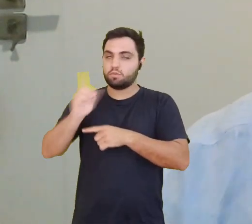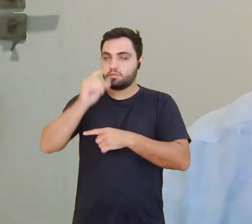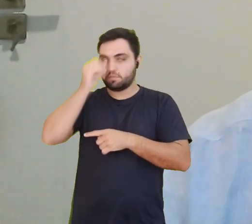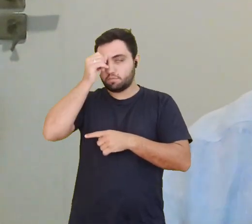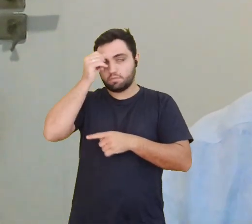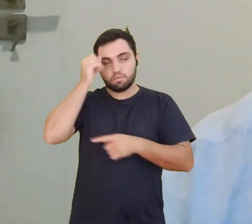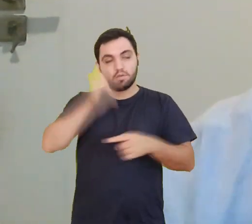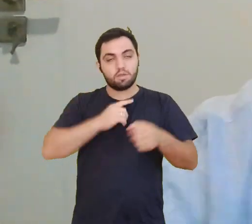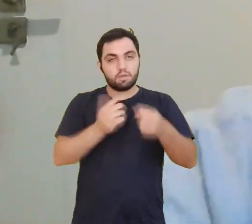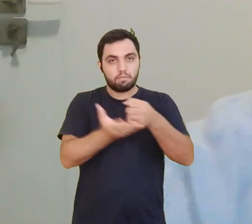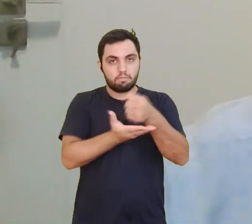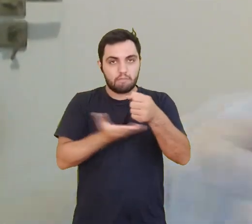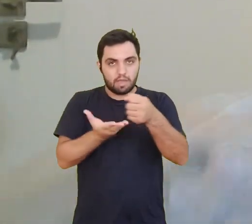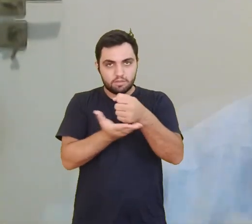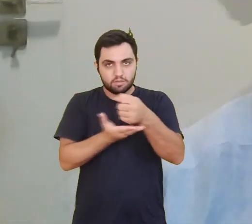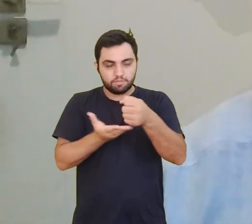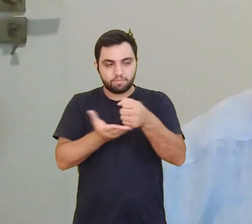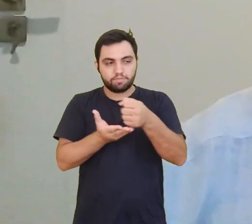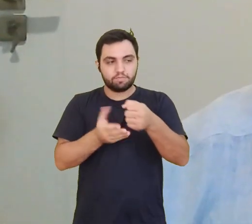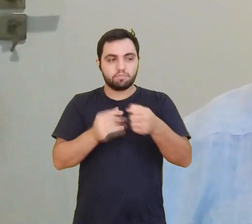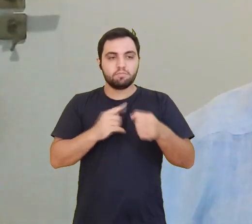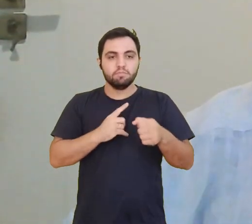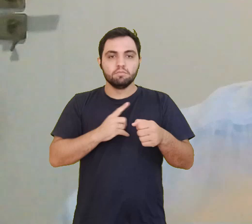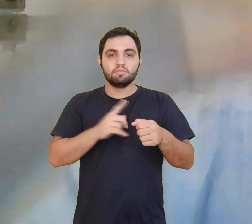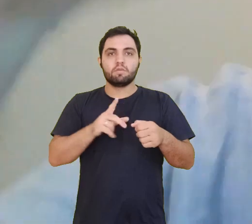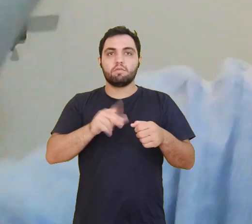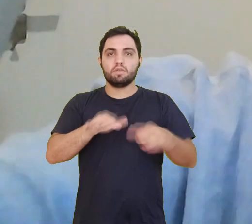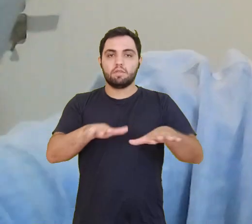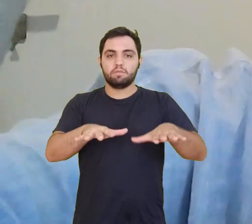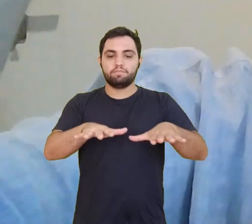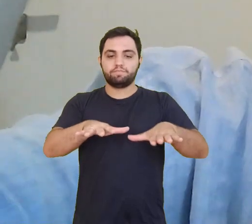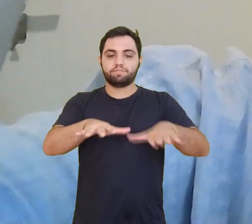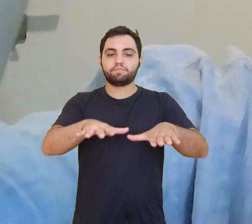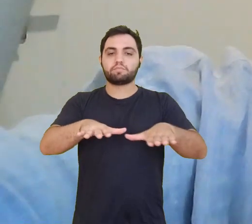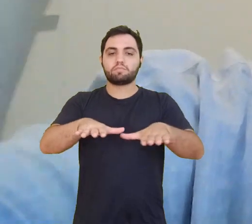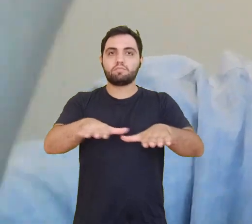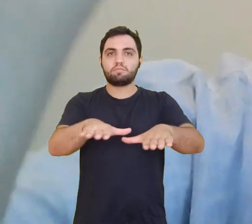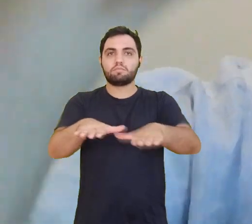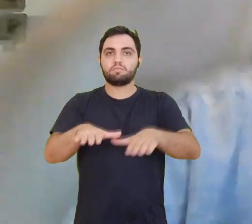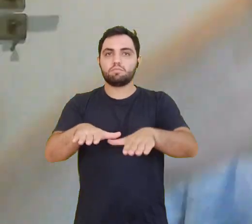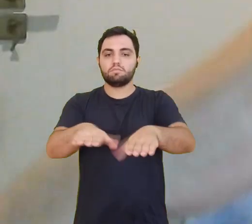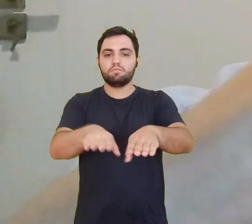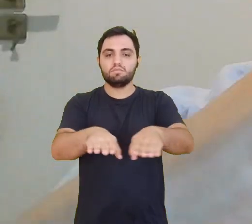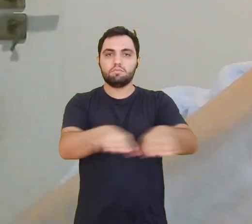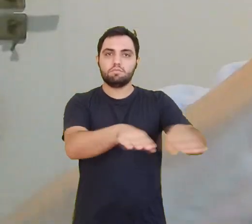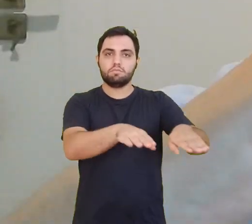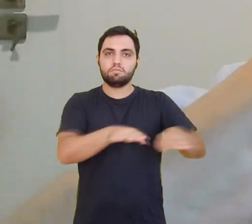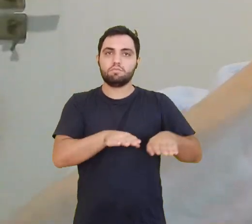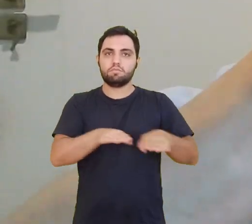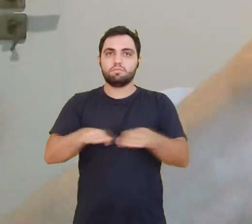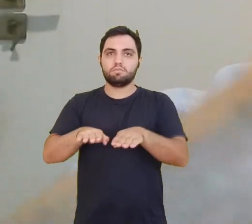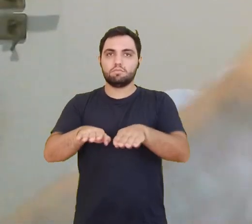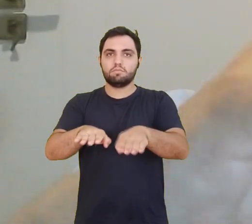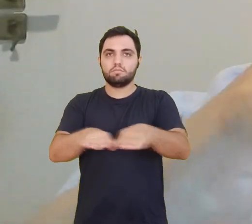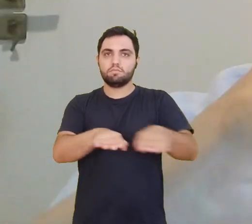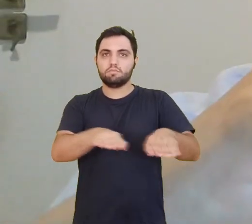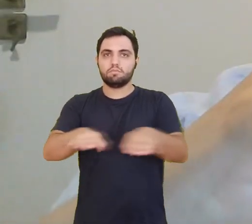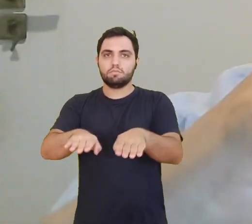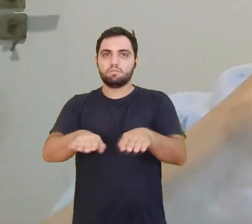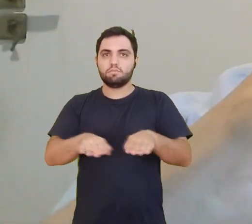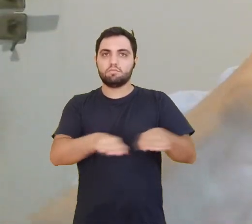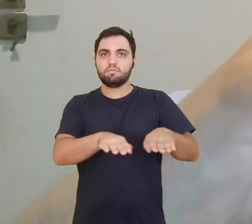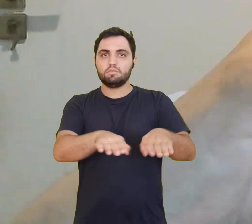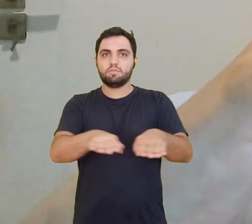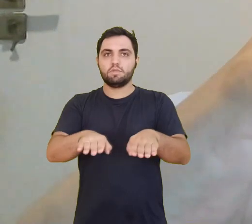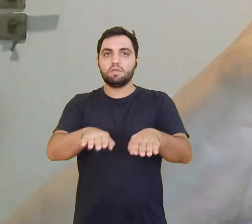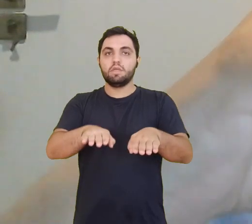Tem uma base, essa base se mexe, tá? E você tem uma cabeça de impressão,